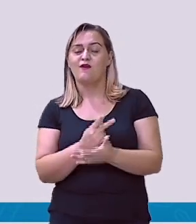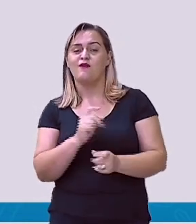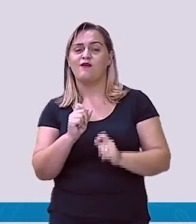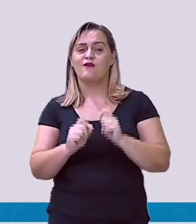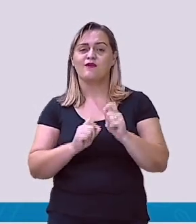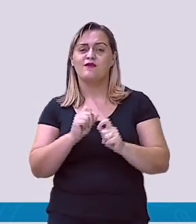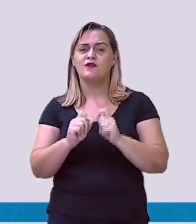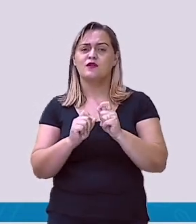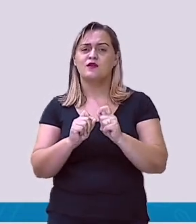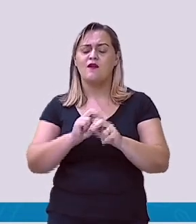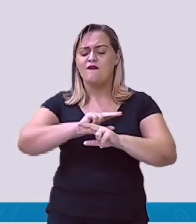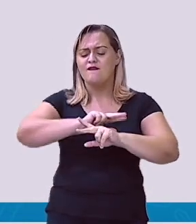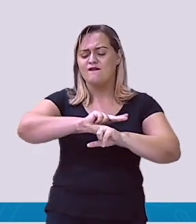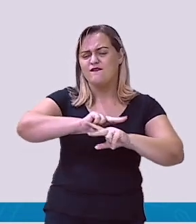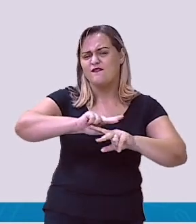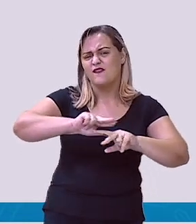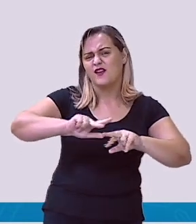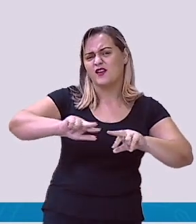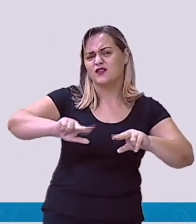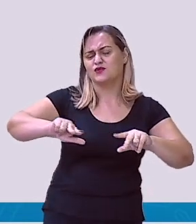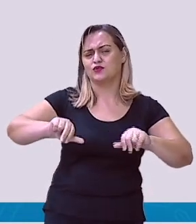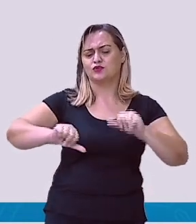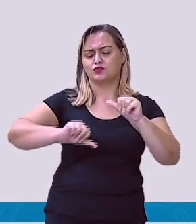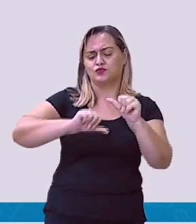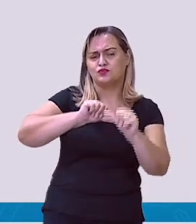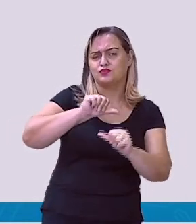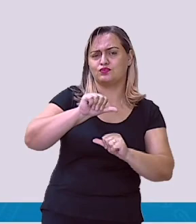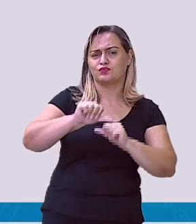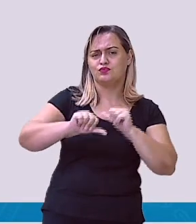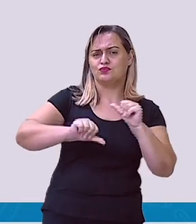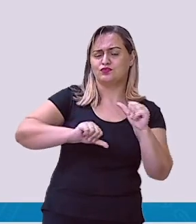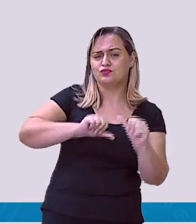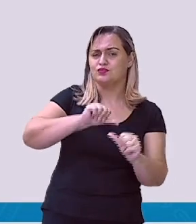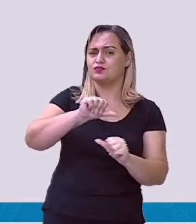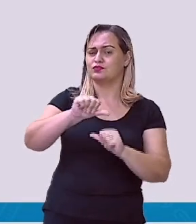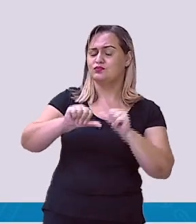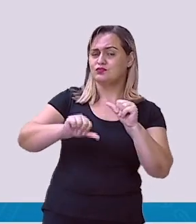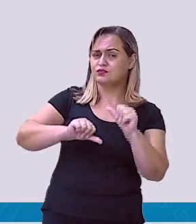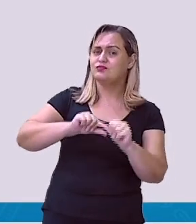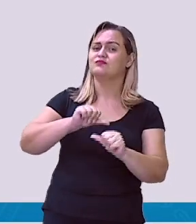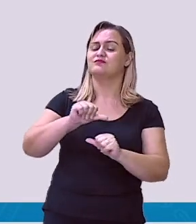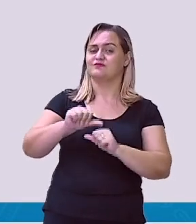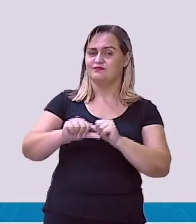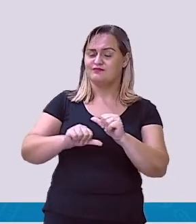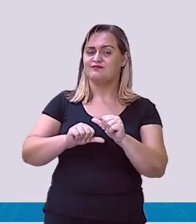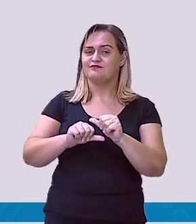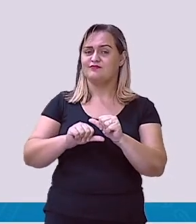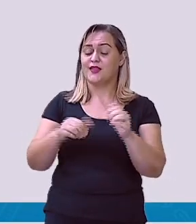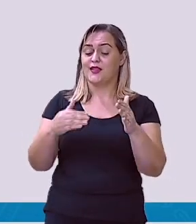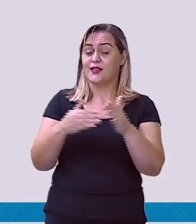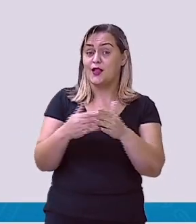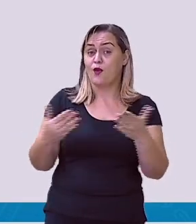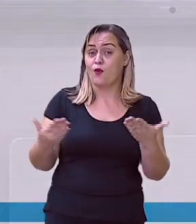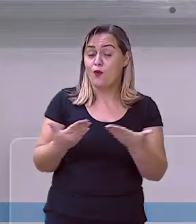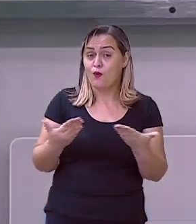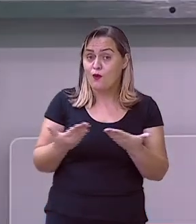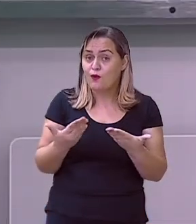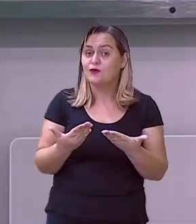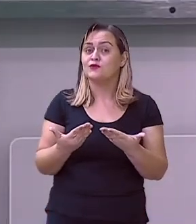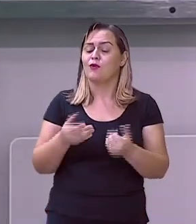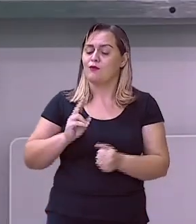muitos elementos, muito material, vamos colocar assim, e que ela ainda está se